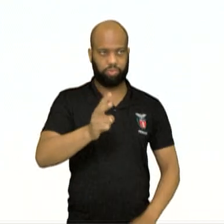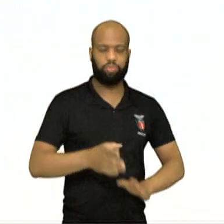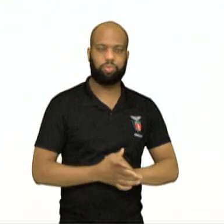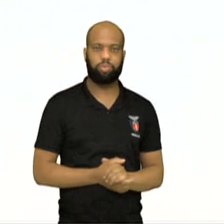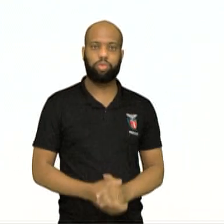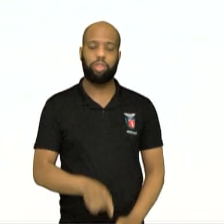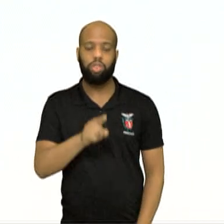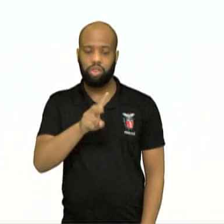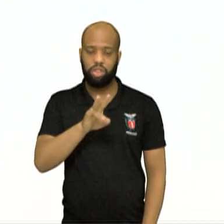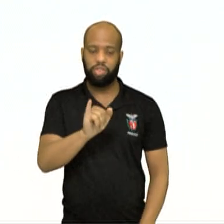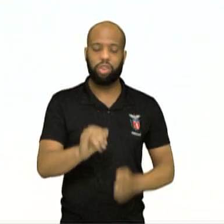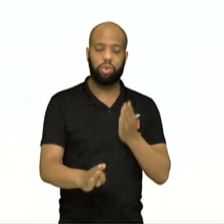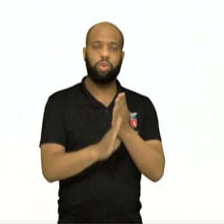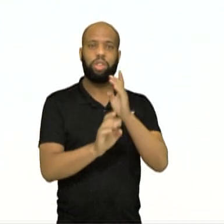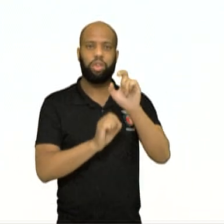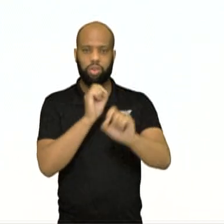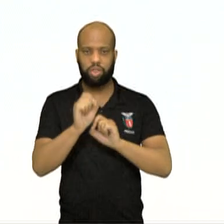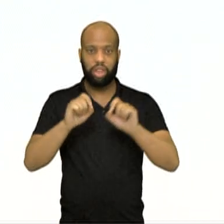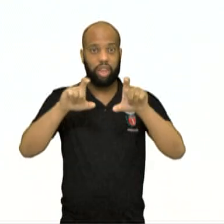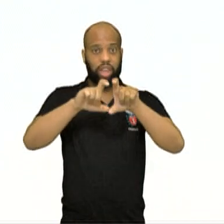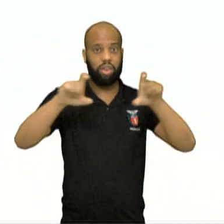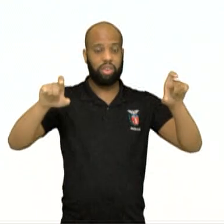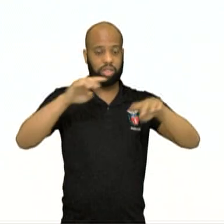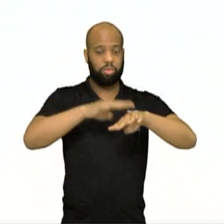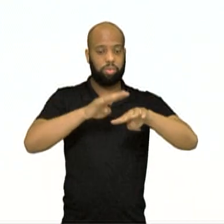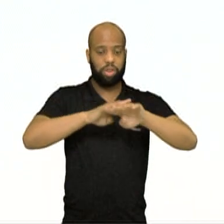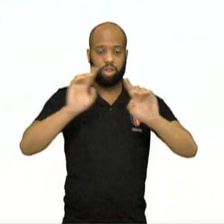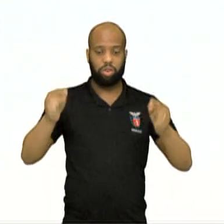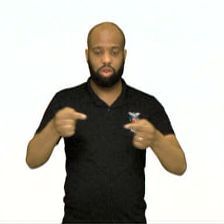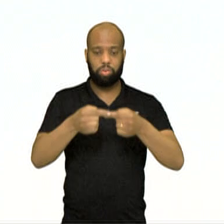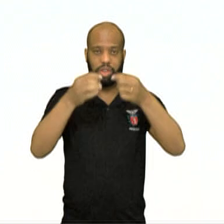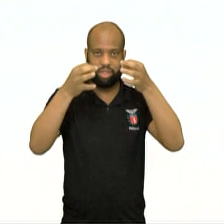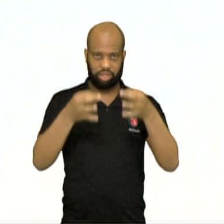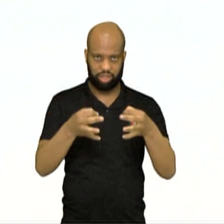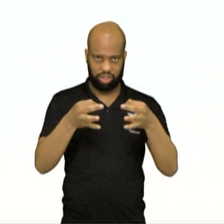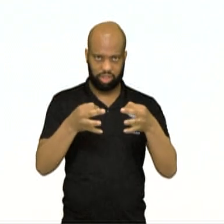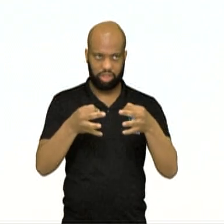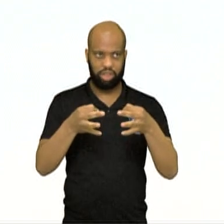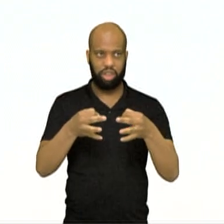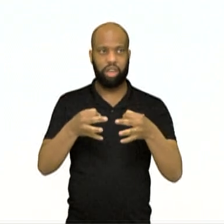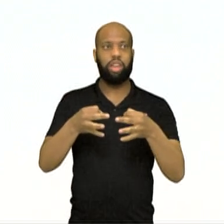leitura. Determine a equação correspondente ao problema e